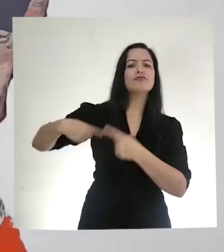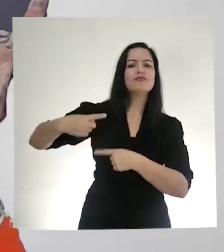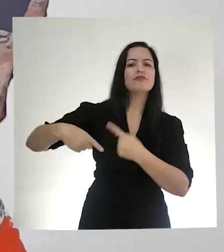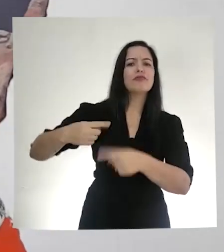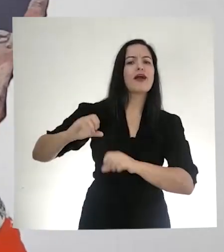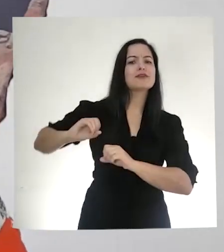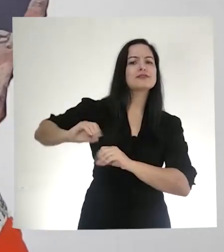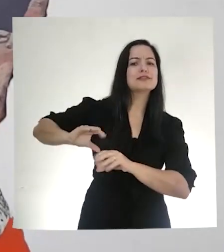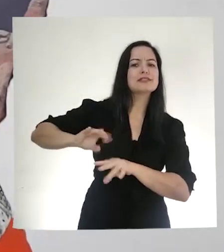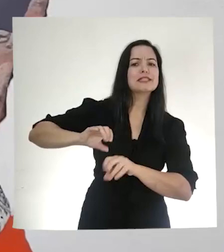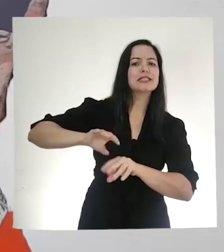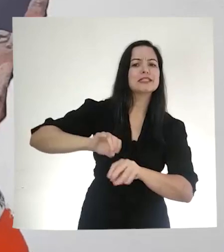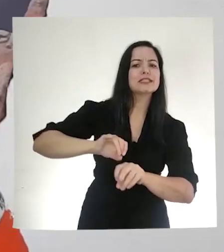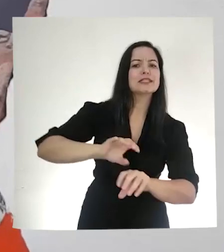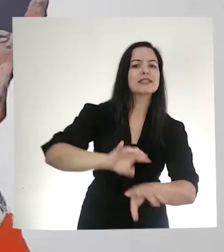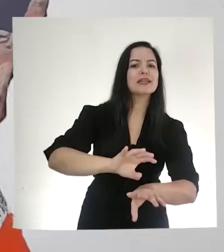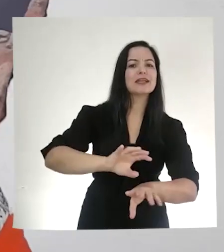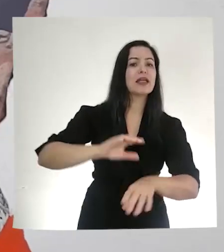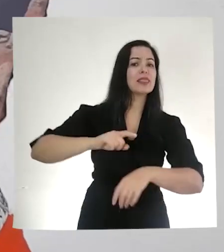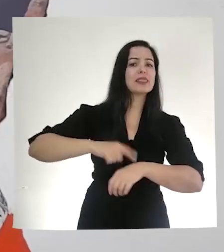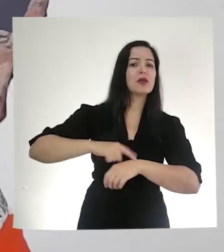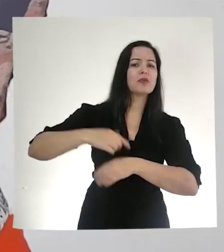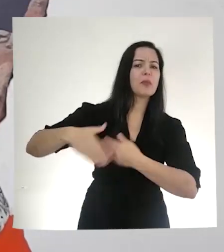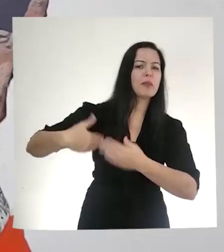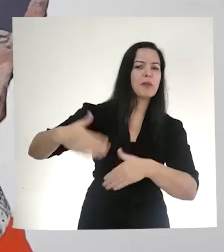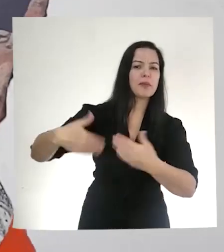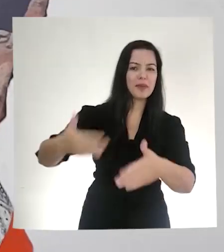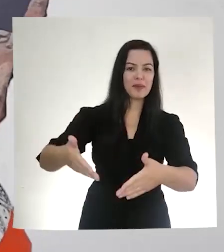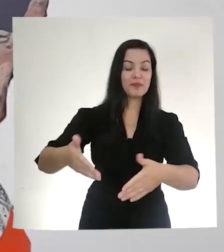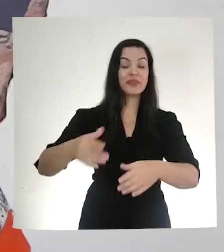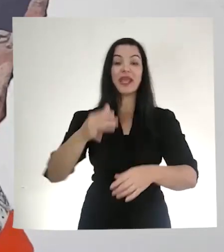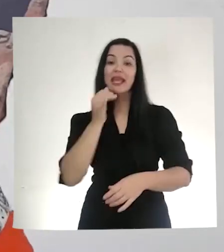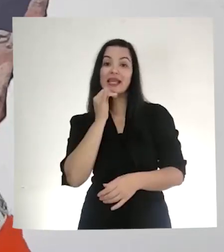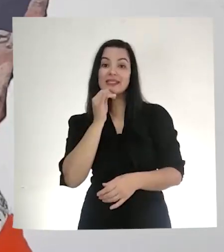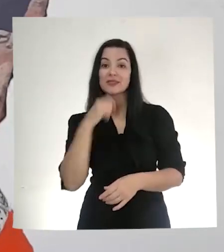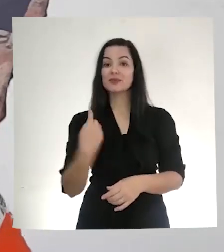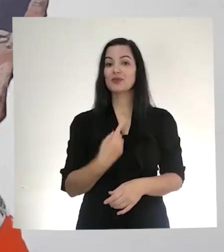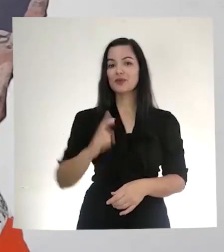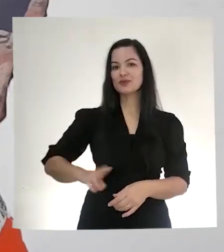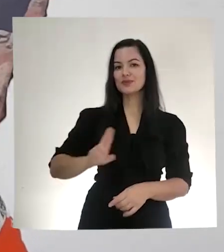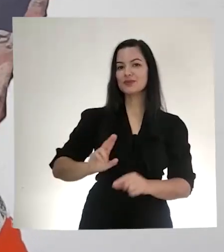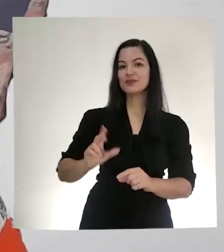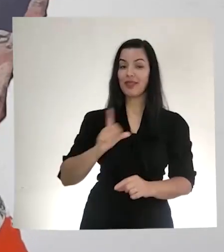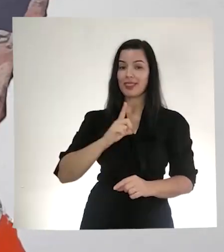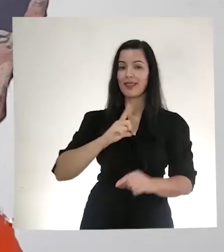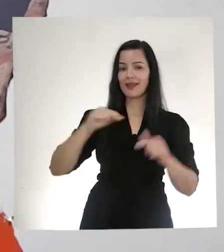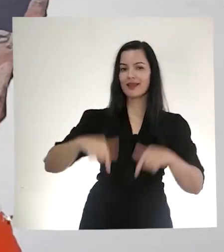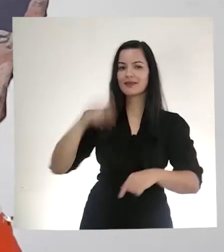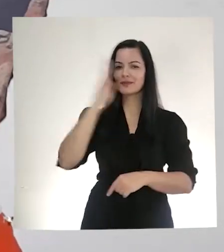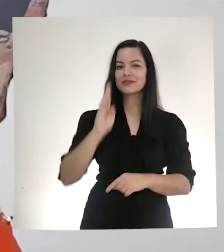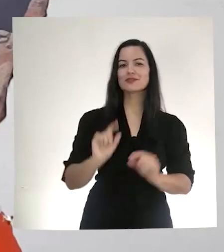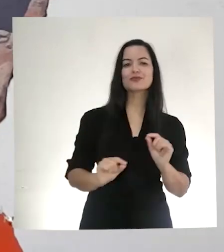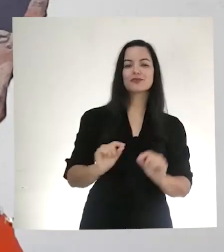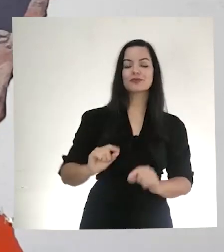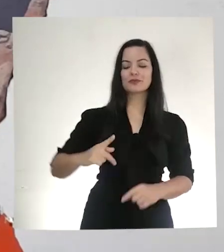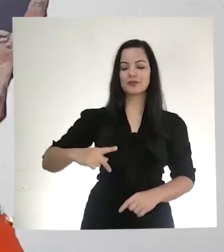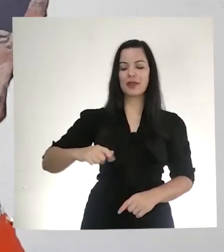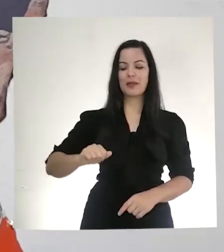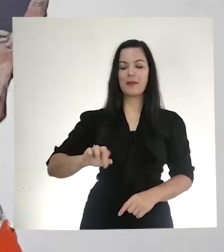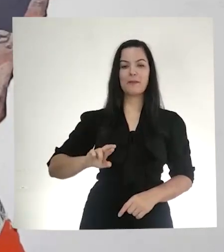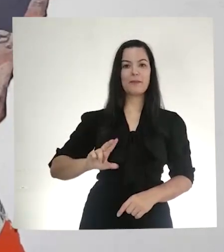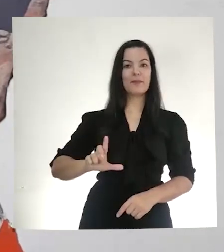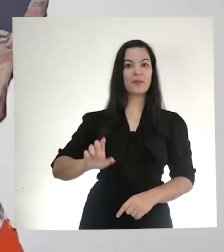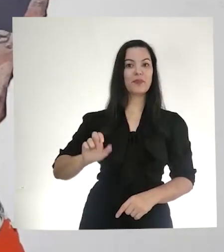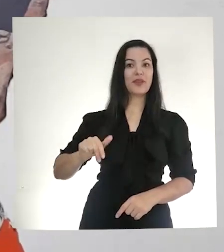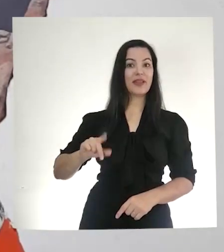longo do tempo. Um dos exemplos que nós temos são as parlendas. Você já ouviu falar?